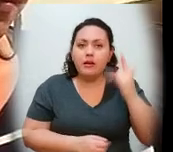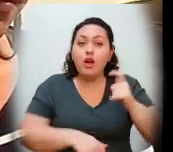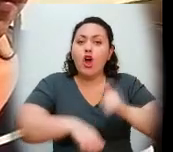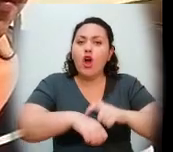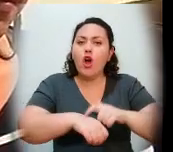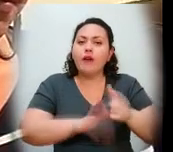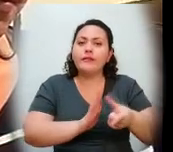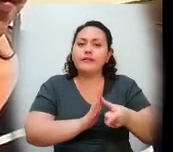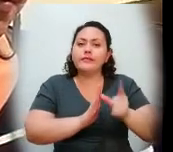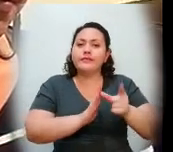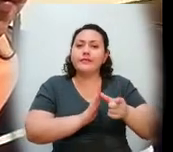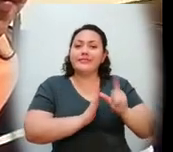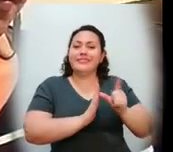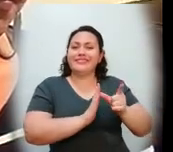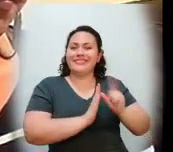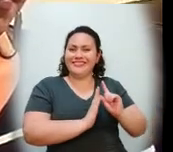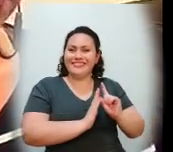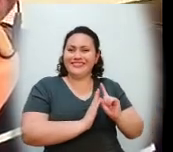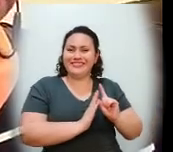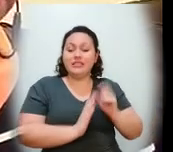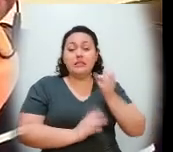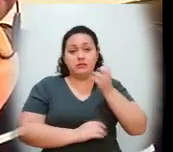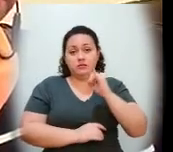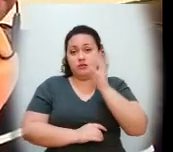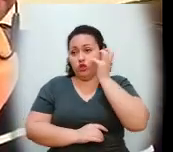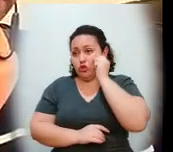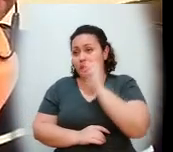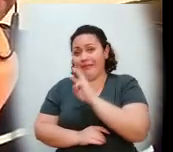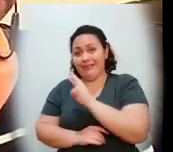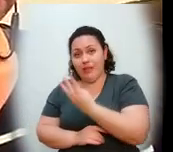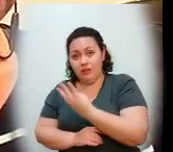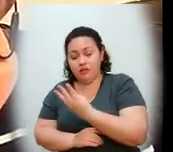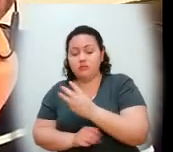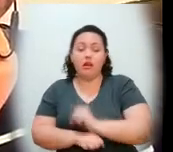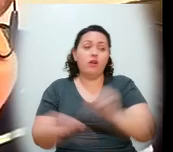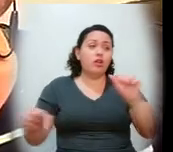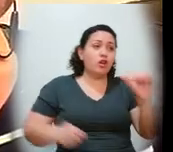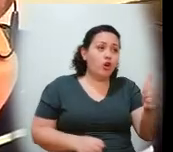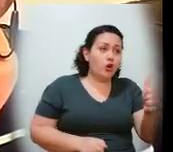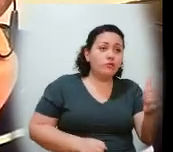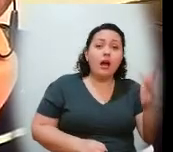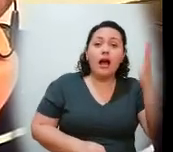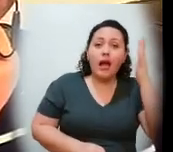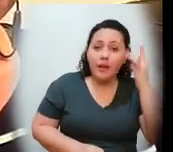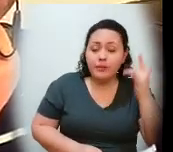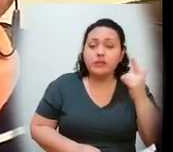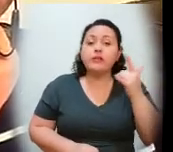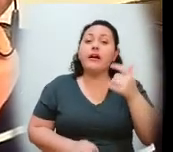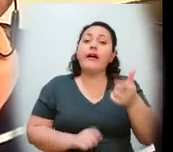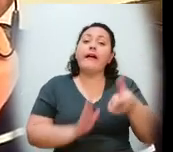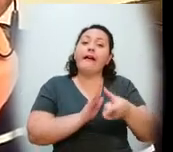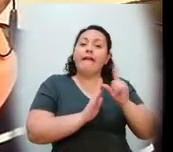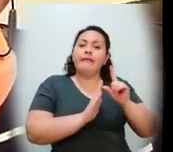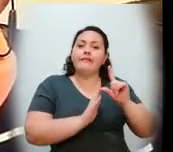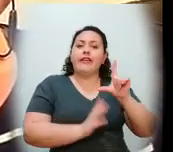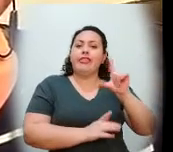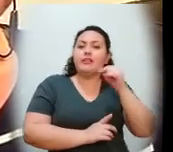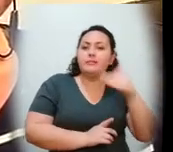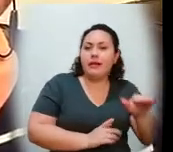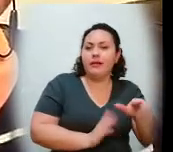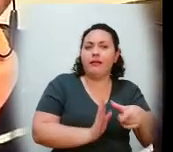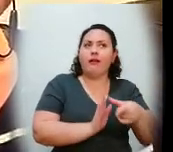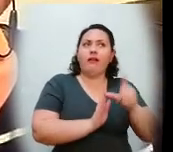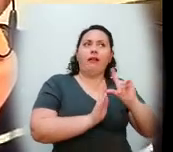um horário a menos para acordar se tu tá indo dormir muito tarde. Exatamente para ir também trazendo o sono mais